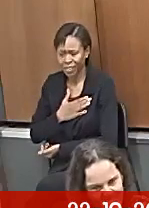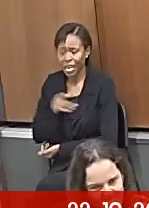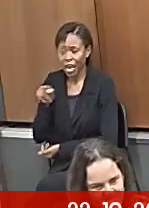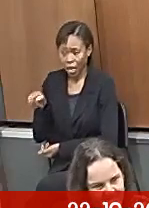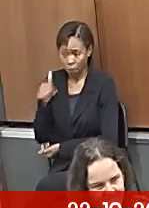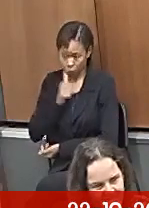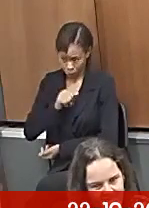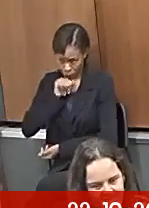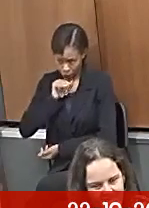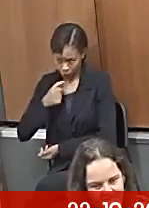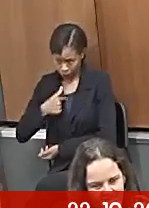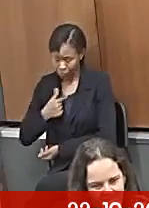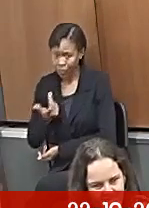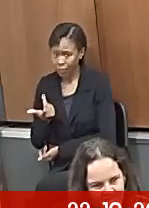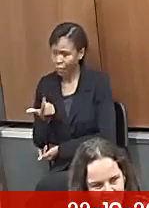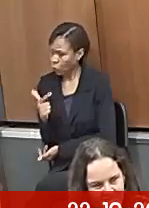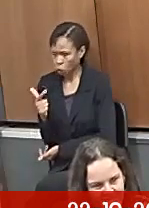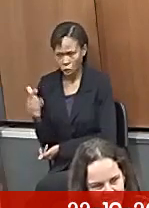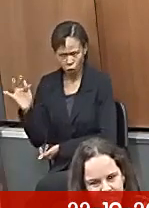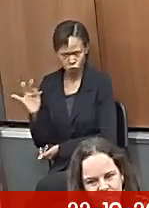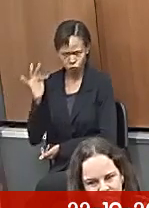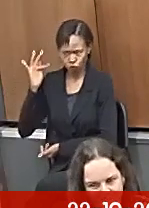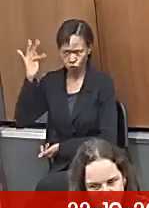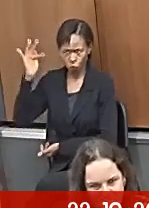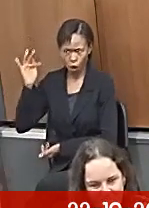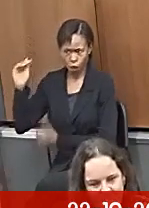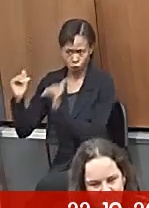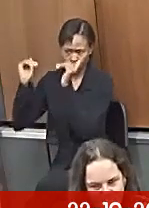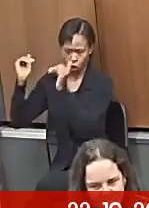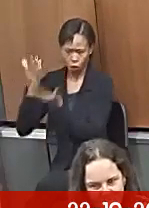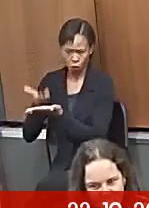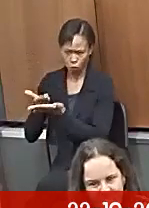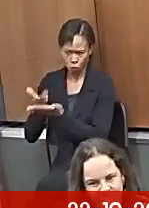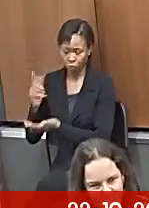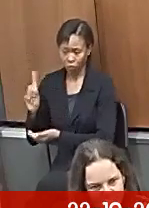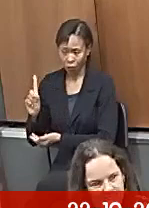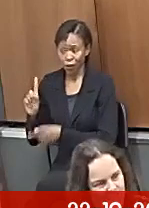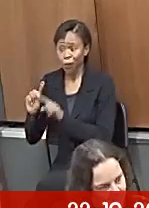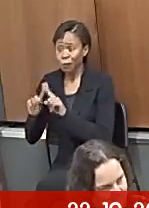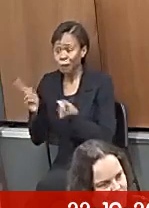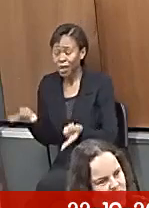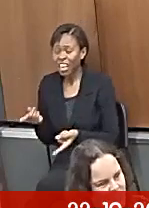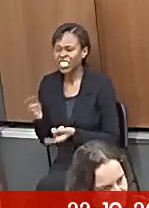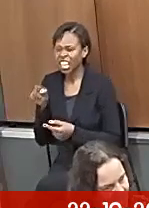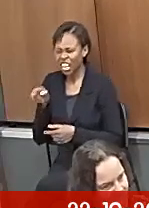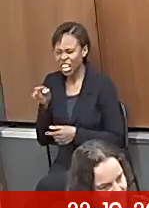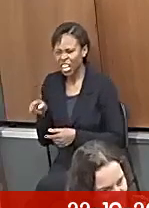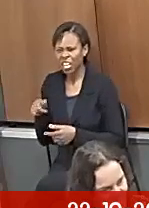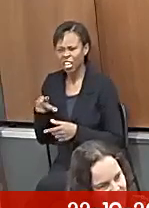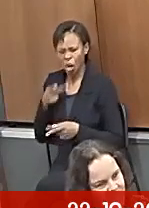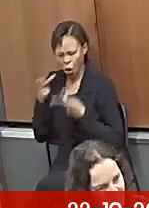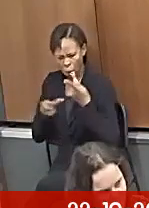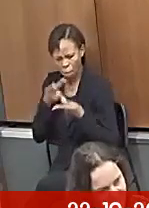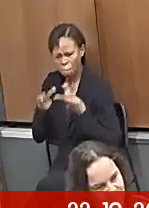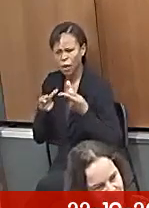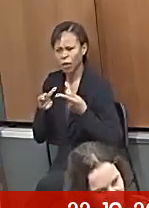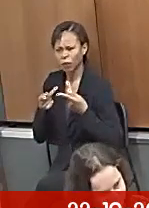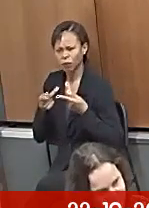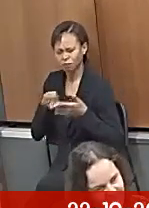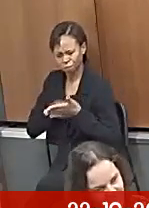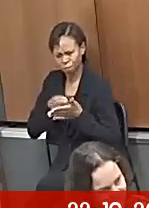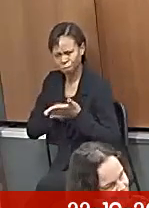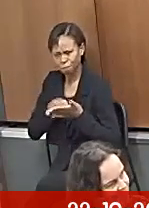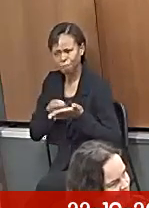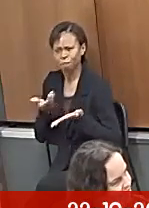educação superior, é questão de advogar, né? Você advoga em favor de uma causa, em favor de